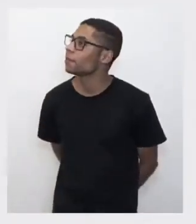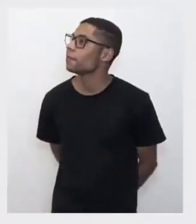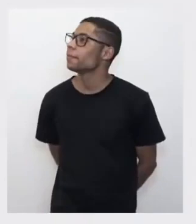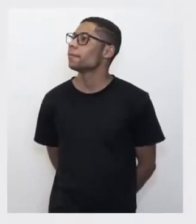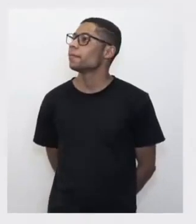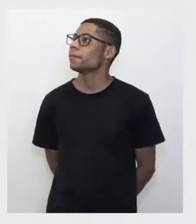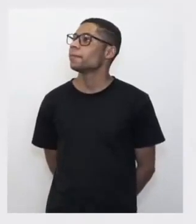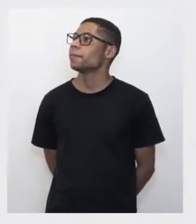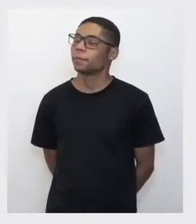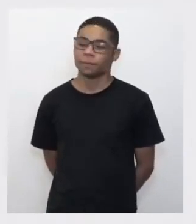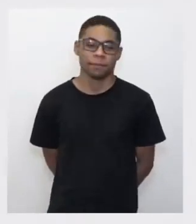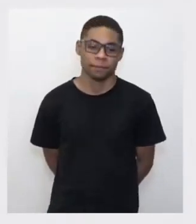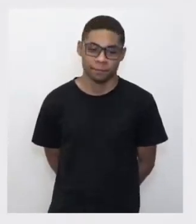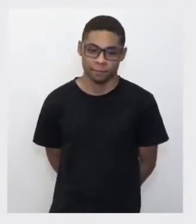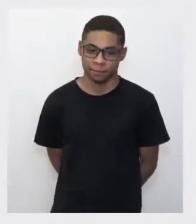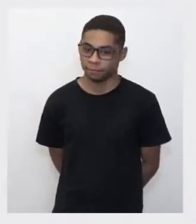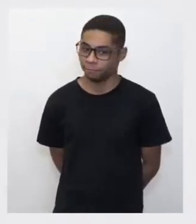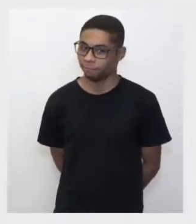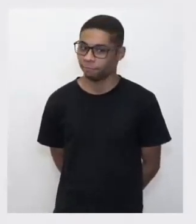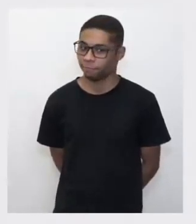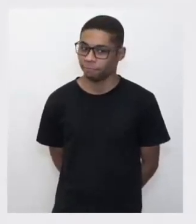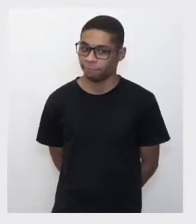Você